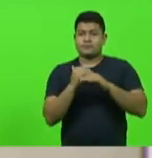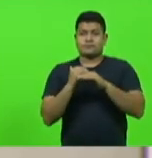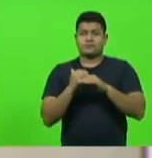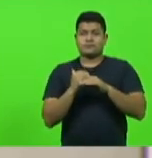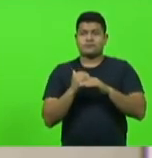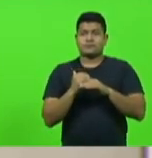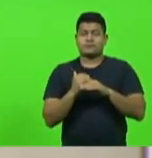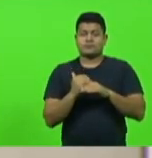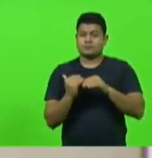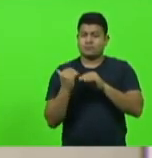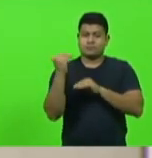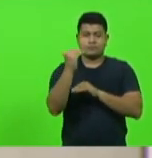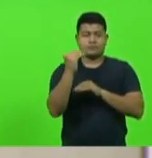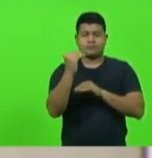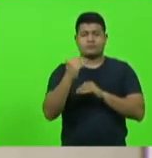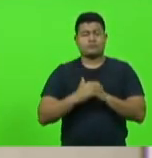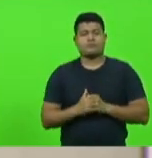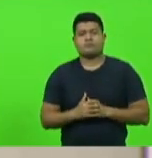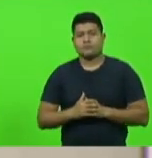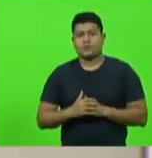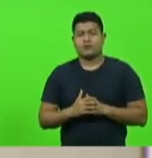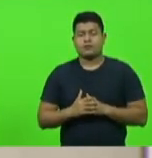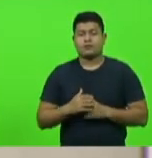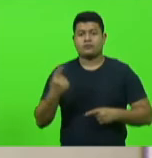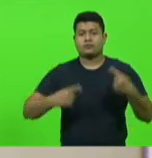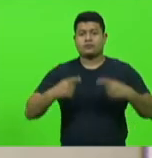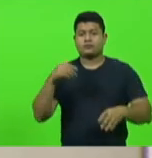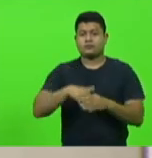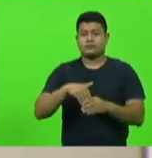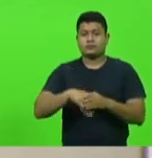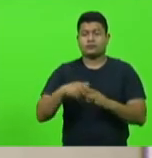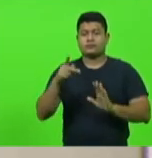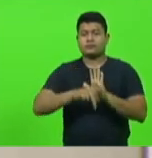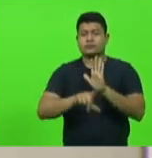por maioria. Discussão e votação em turno único do projeto de lei